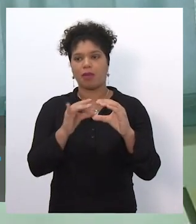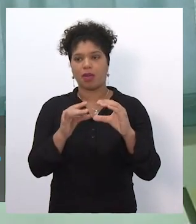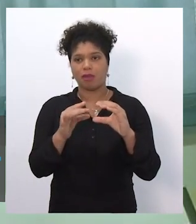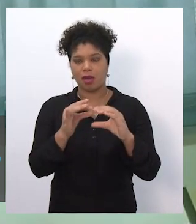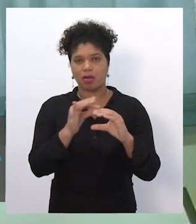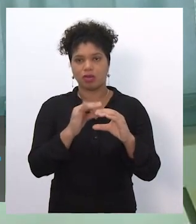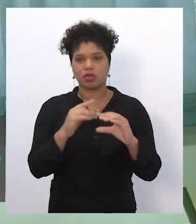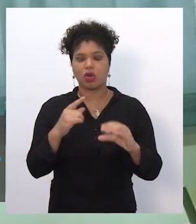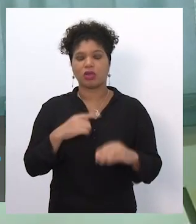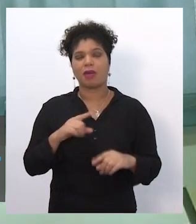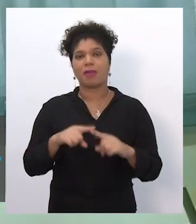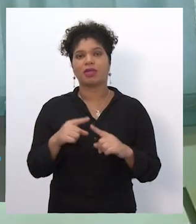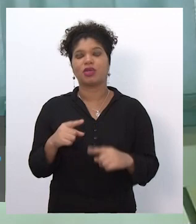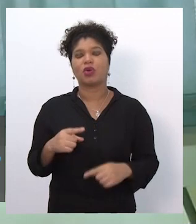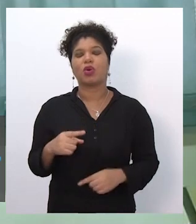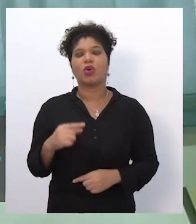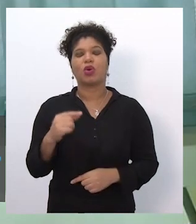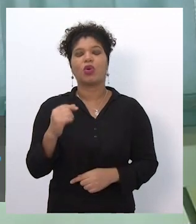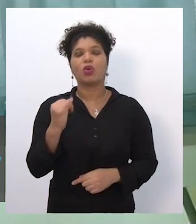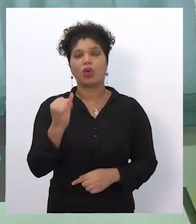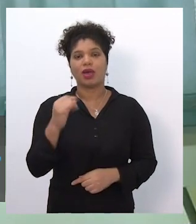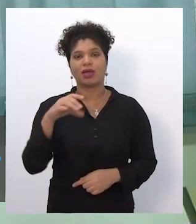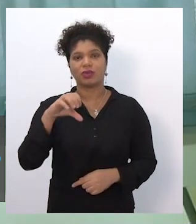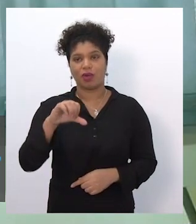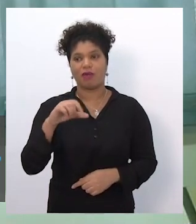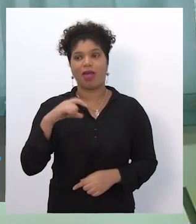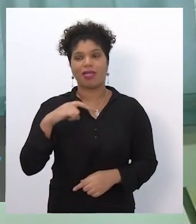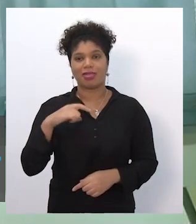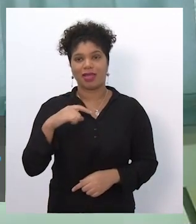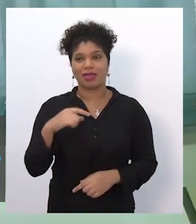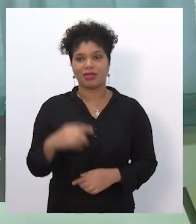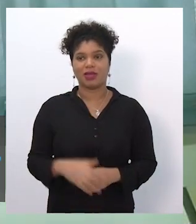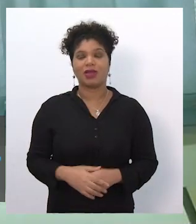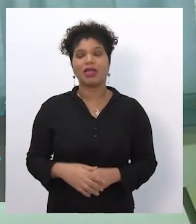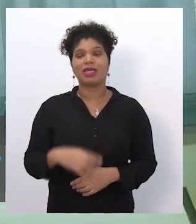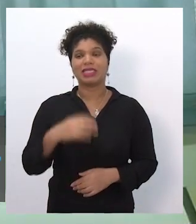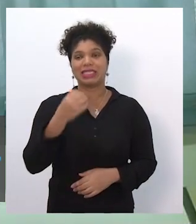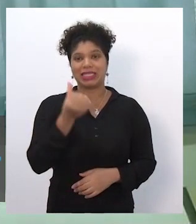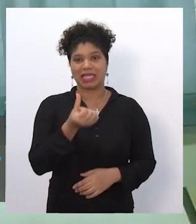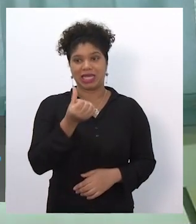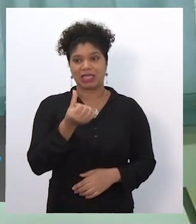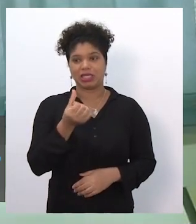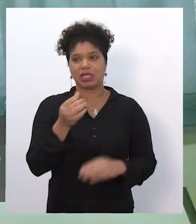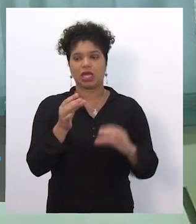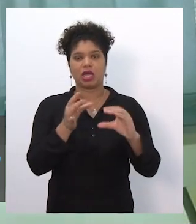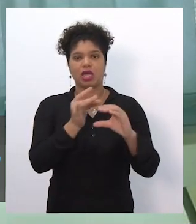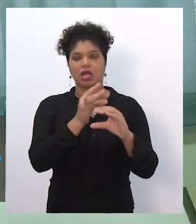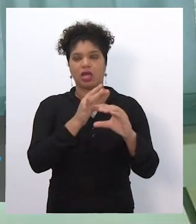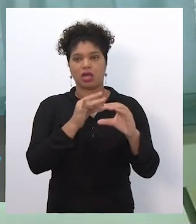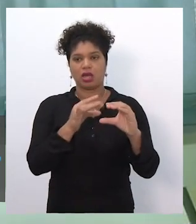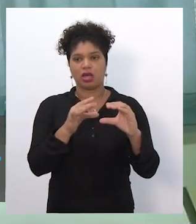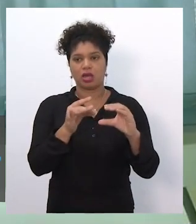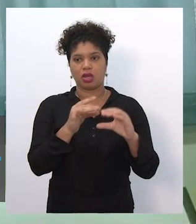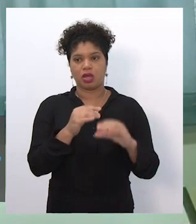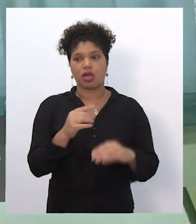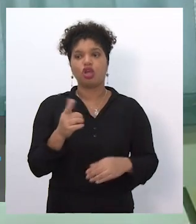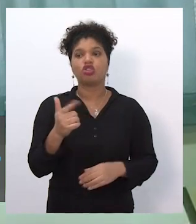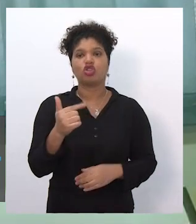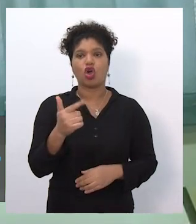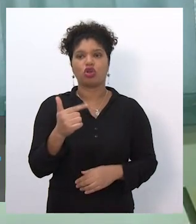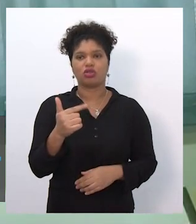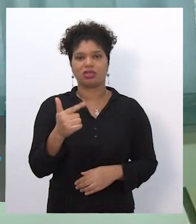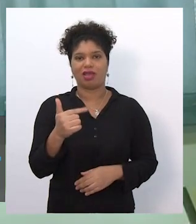Agora, esse i9, como exemplo, ele já tem 6 núcleos, tá? E 12 threads. É como